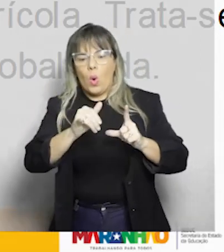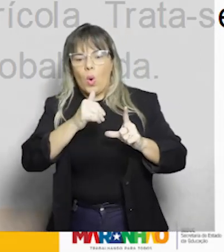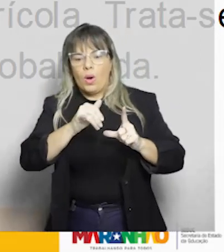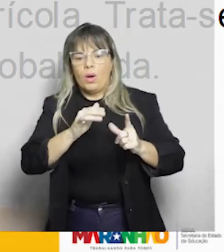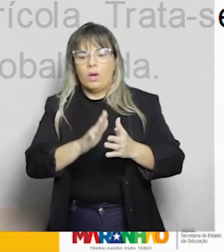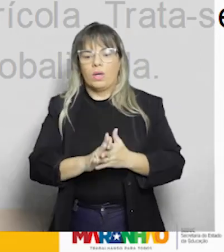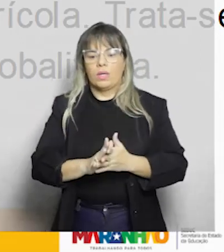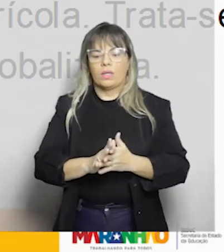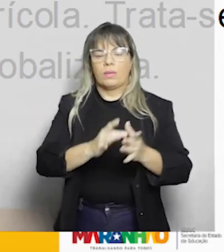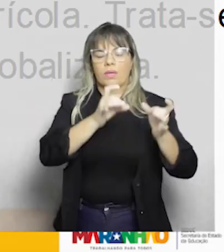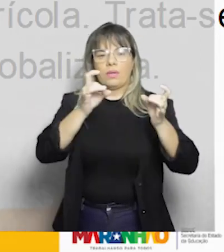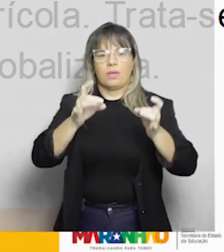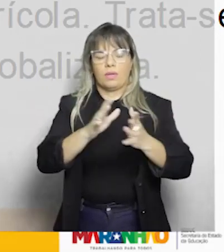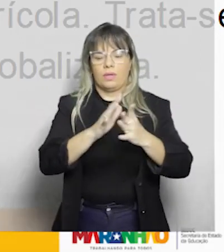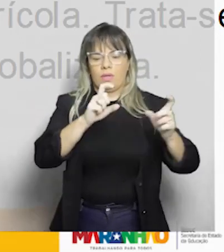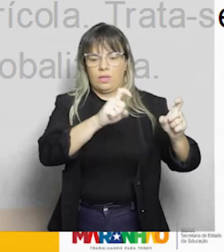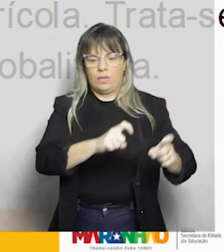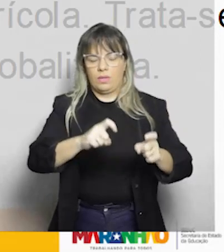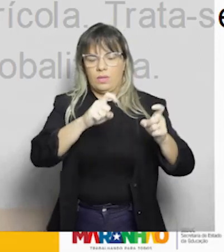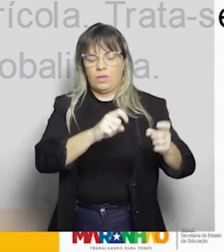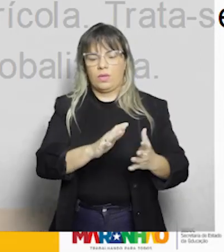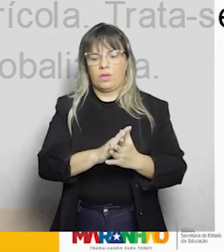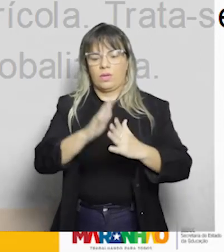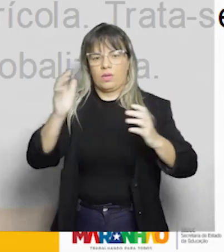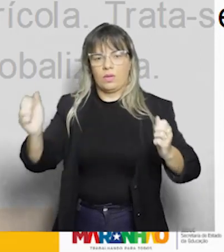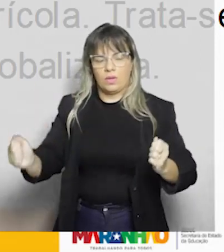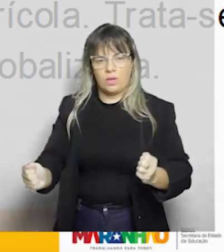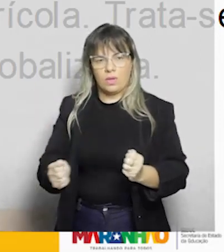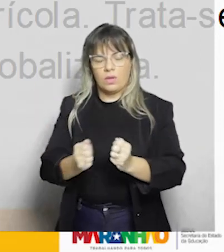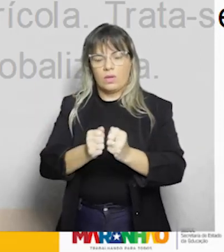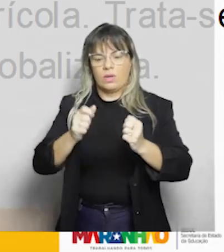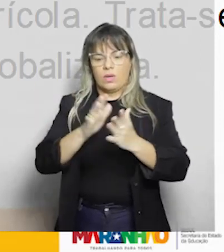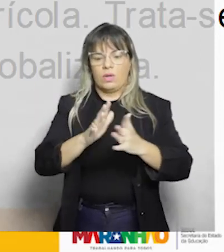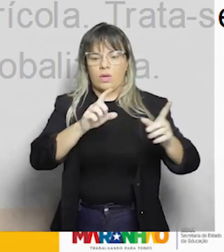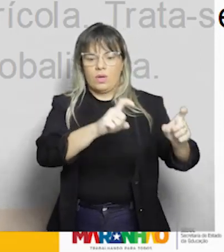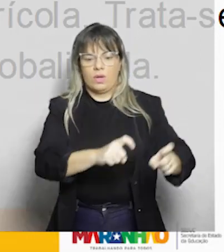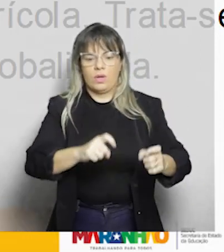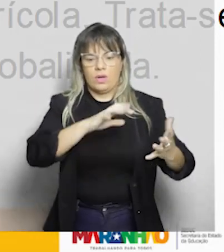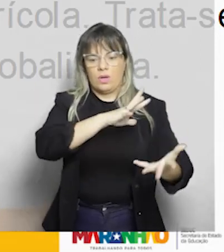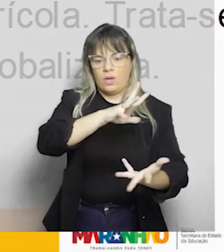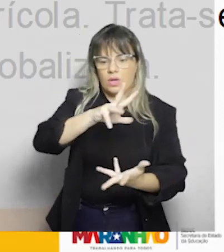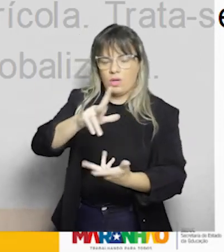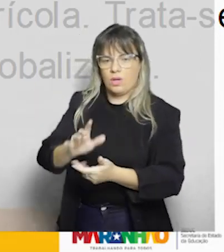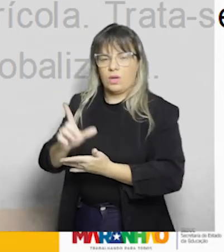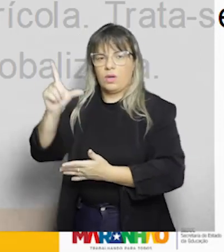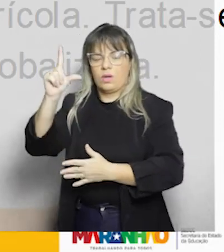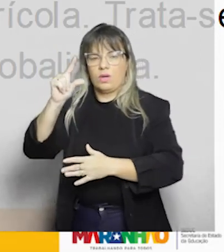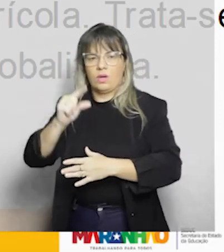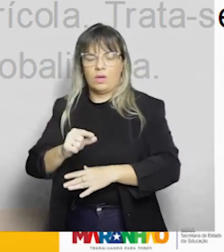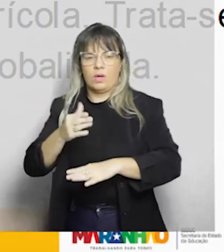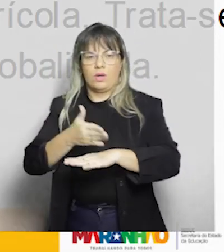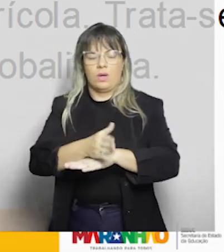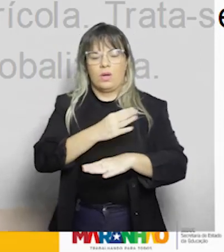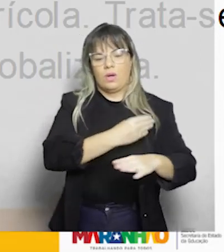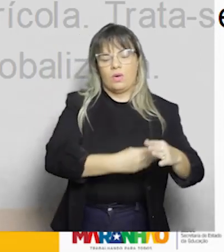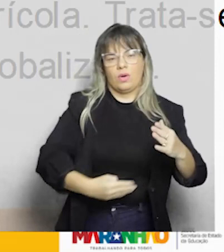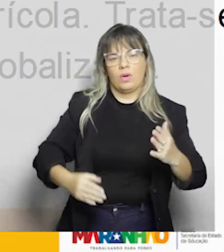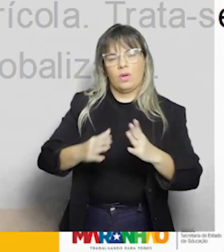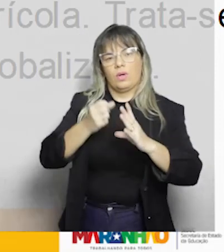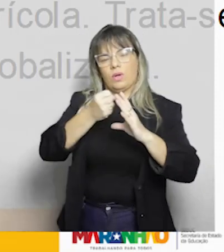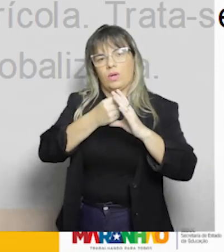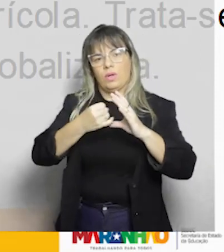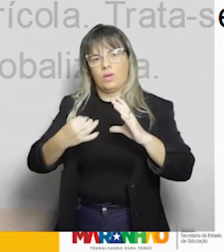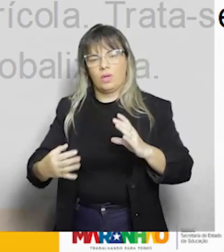né, sendo incorporado na agropecuária mundial, tá certo? Menor intervenção estatal, a gente tem uma característica aí já muito